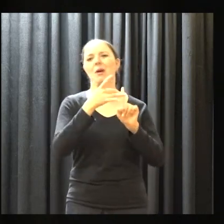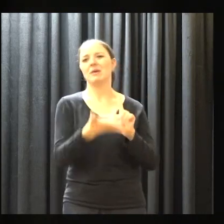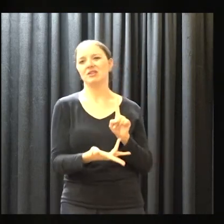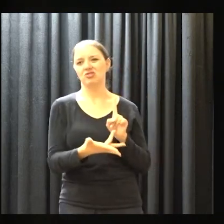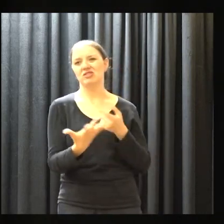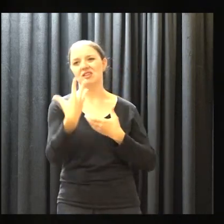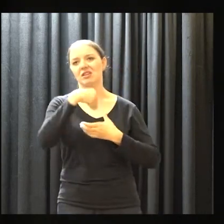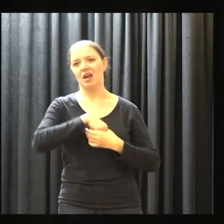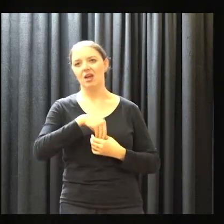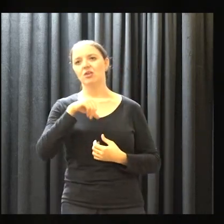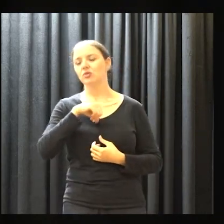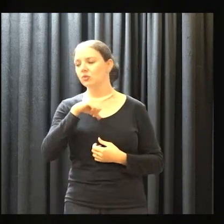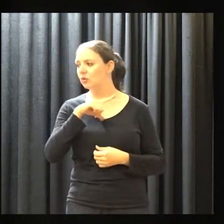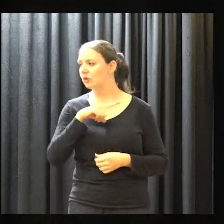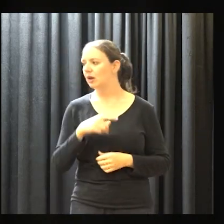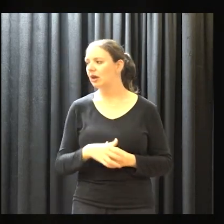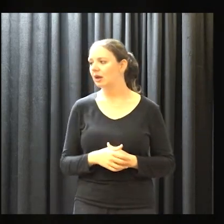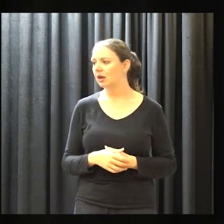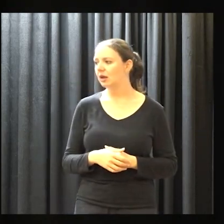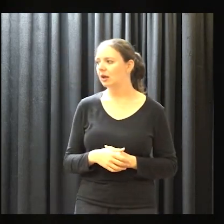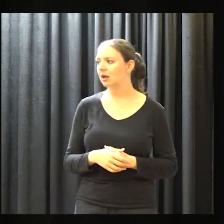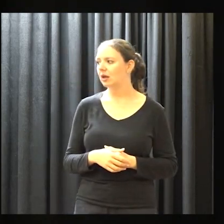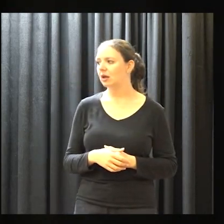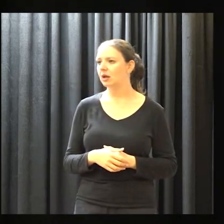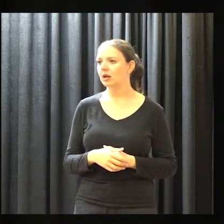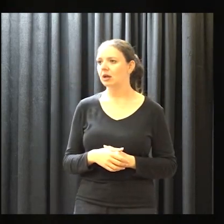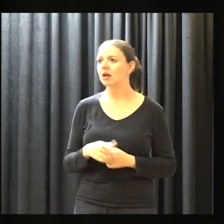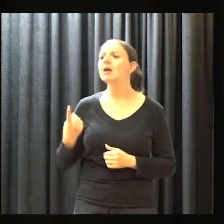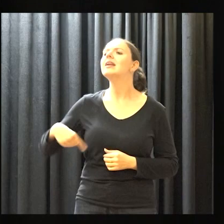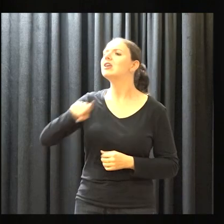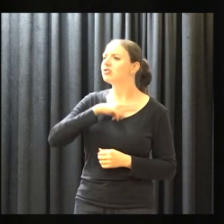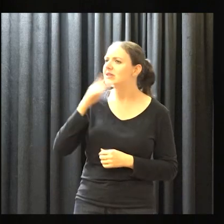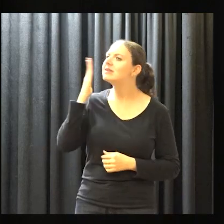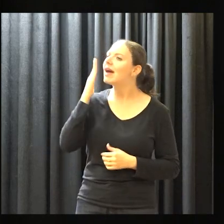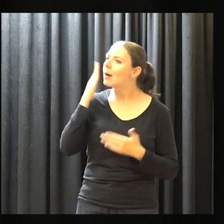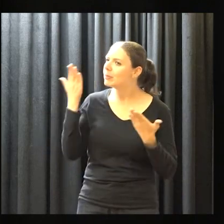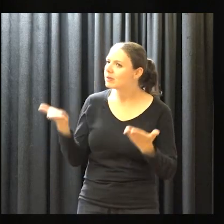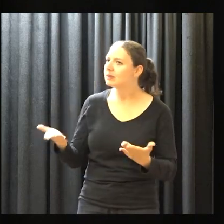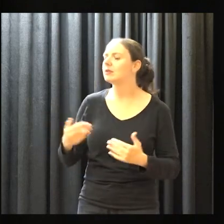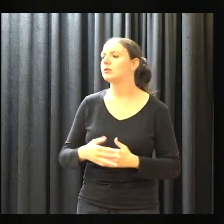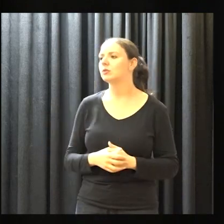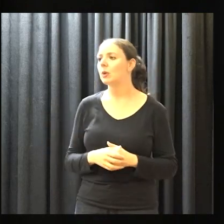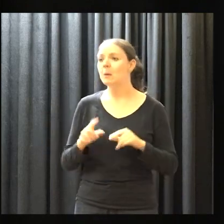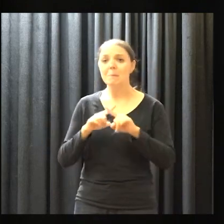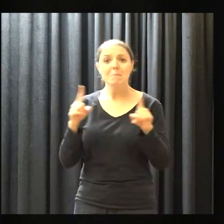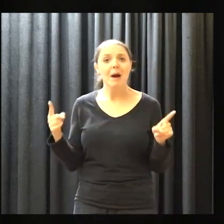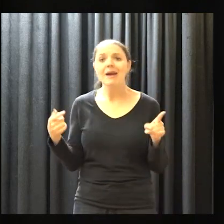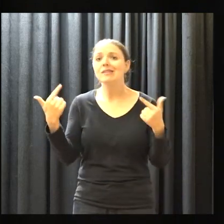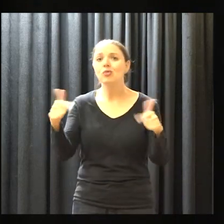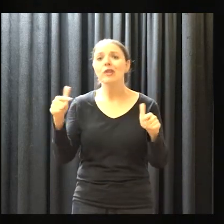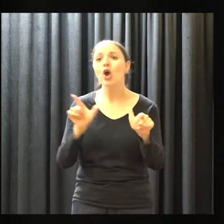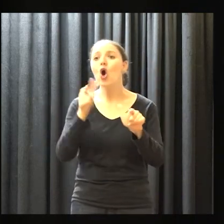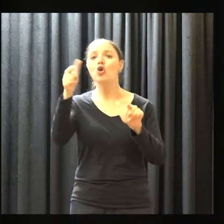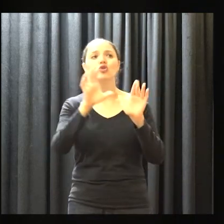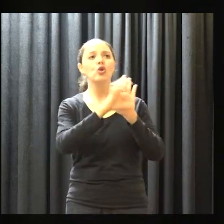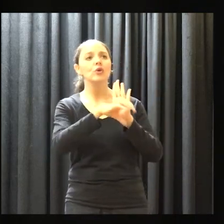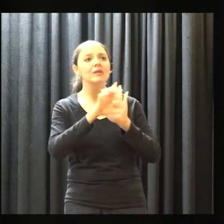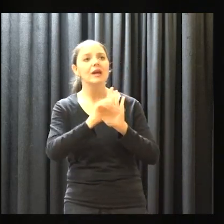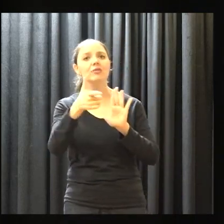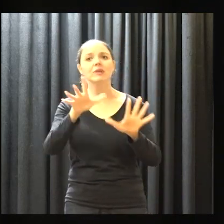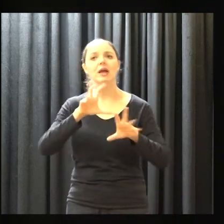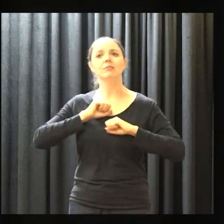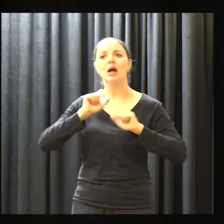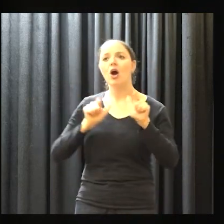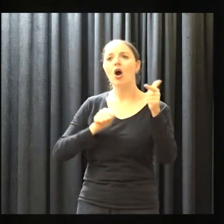E até na língua, em leste, a gente sabe isso, mas, como não tem outra forma de definir, então, a gente vai